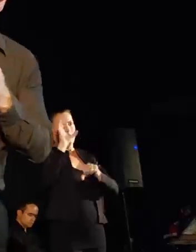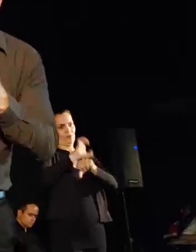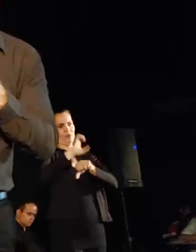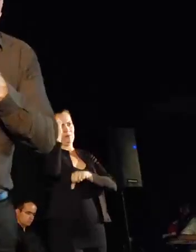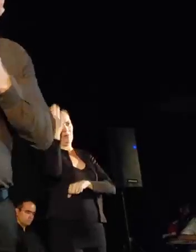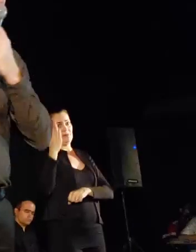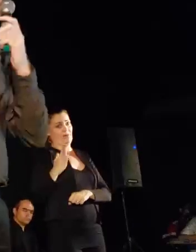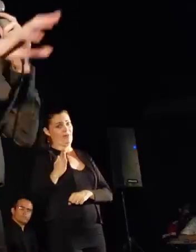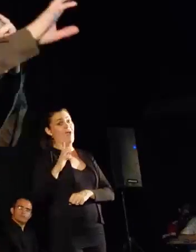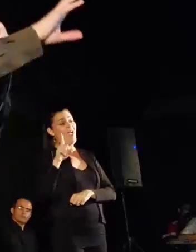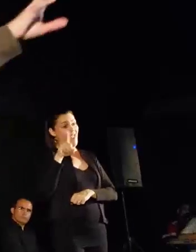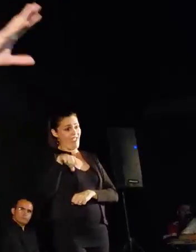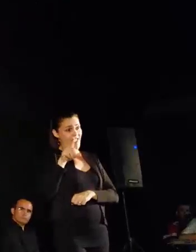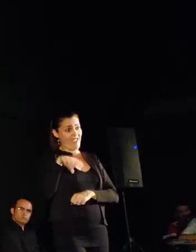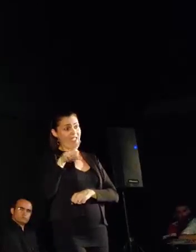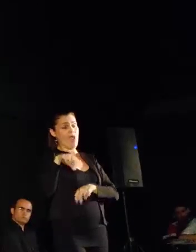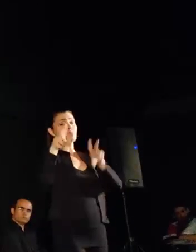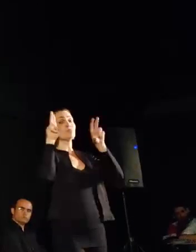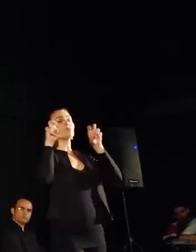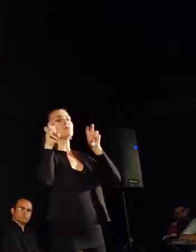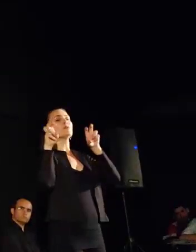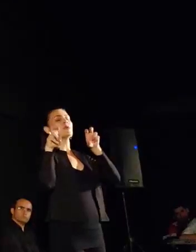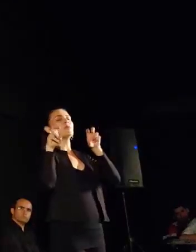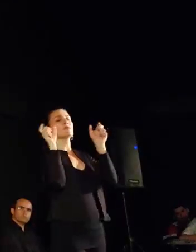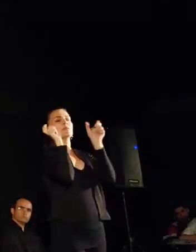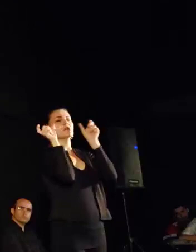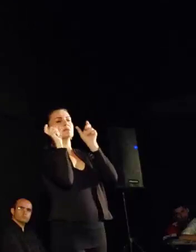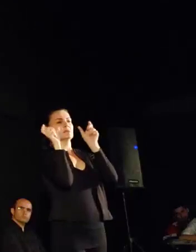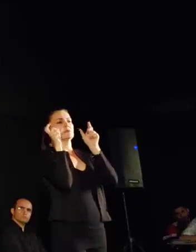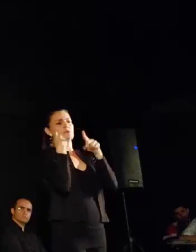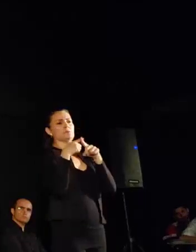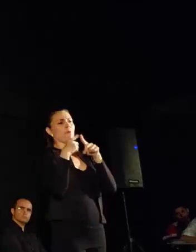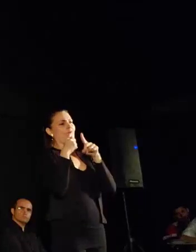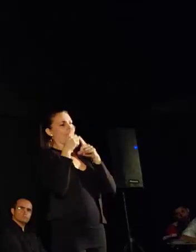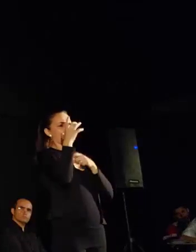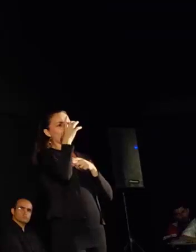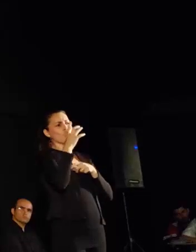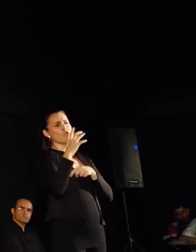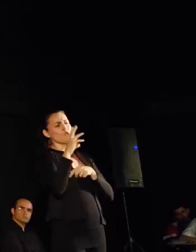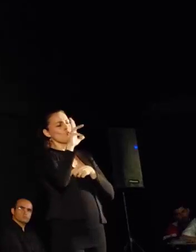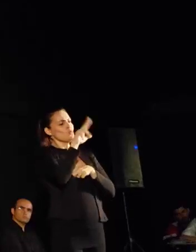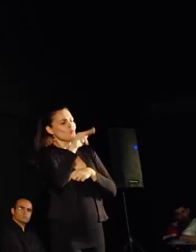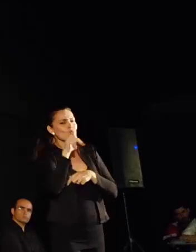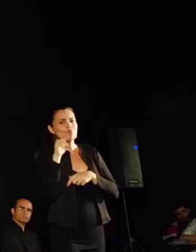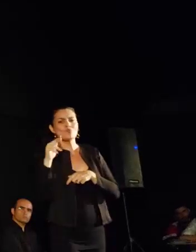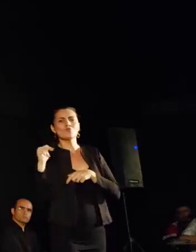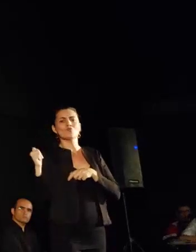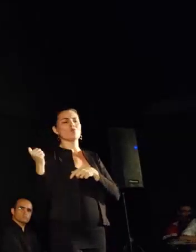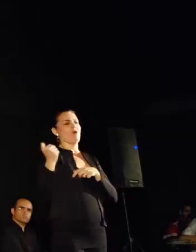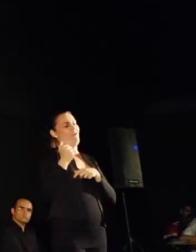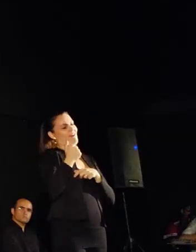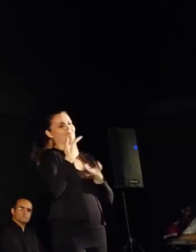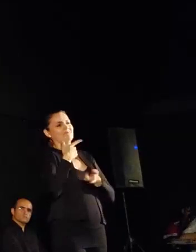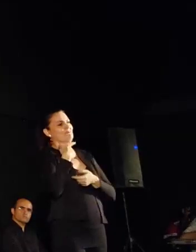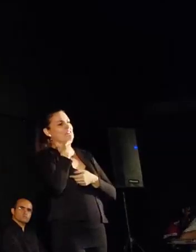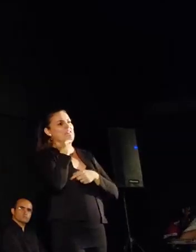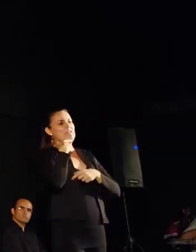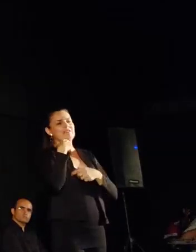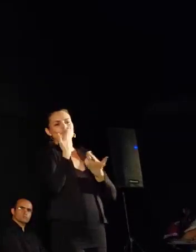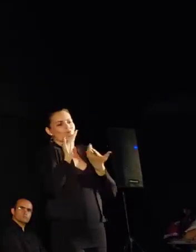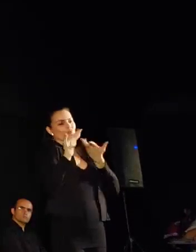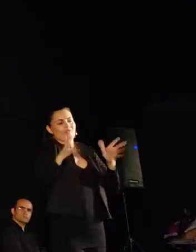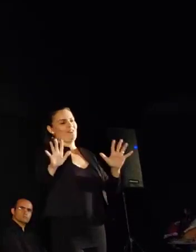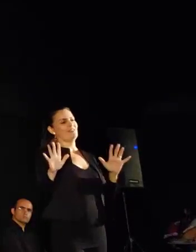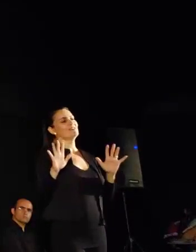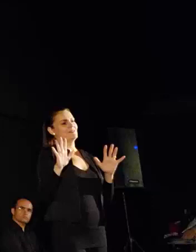interessante. Ninguém quer desaparecer do Estado, nunca ninguém quis. Isso nunca foi verdade. O que